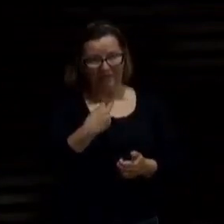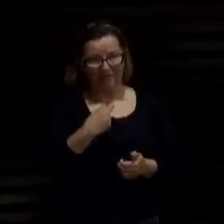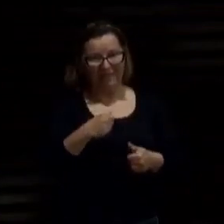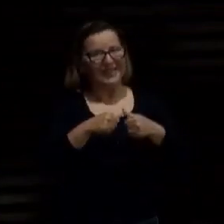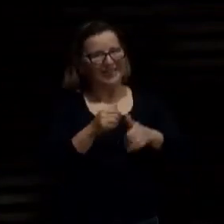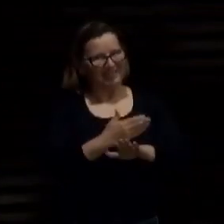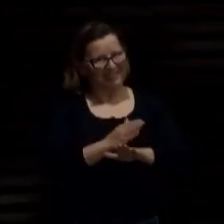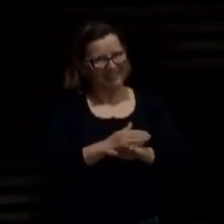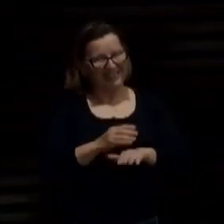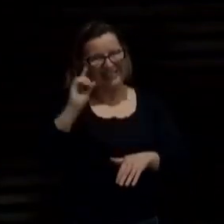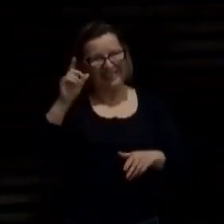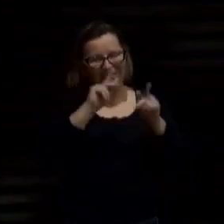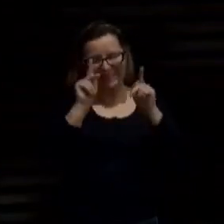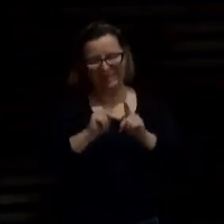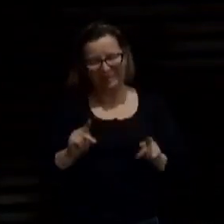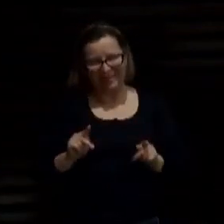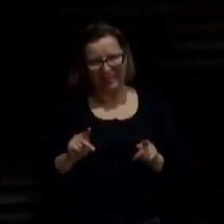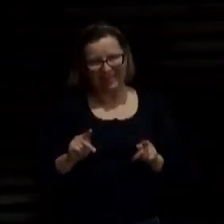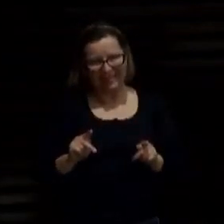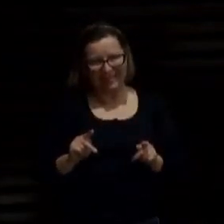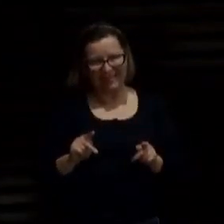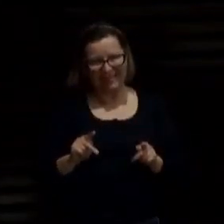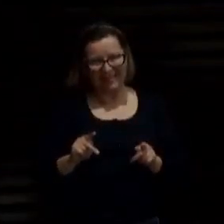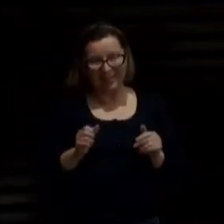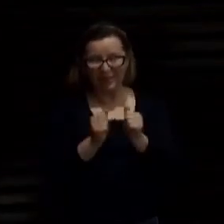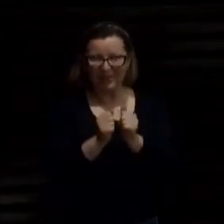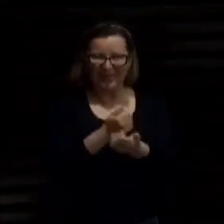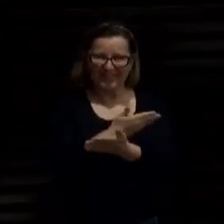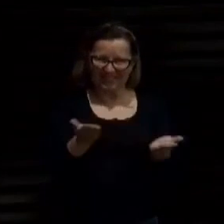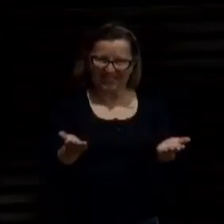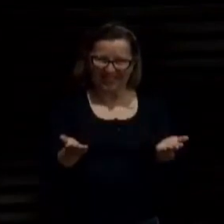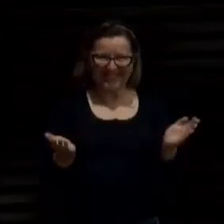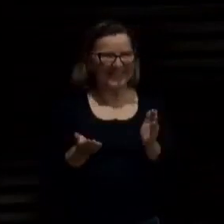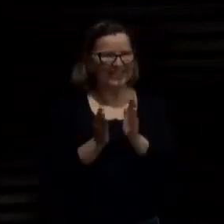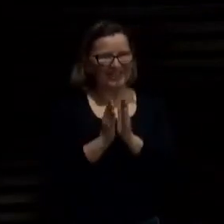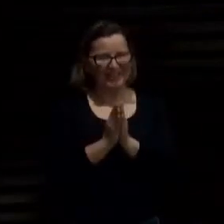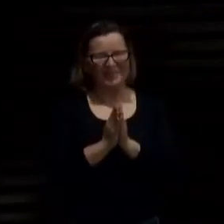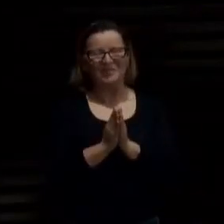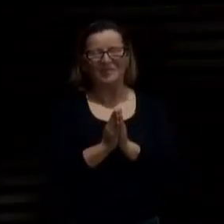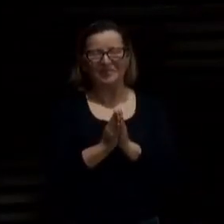praticai. E o Deus da paz será convosco. Vamos orar, meus irmãos?